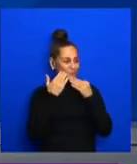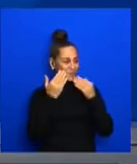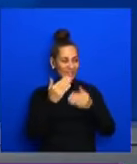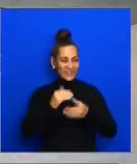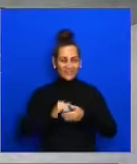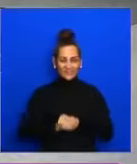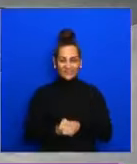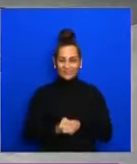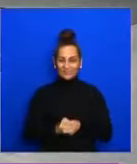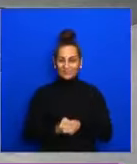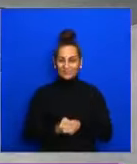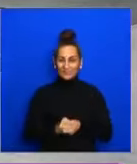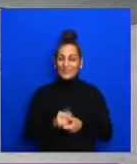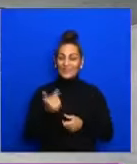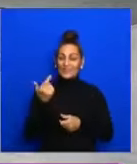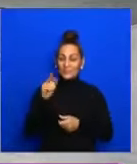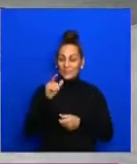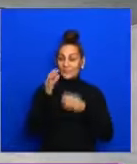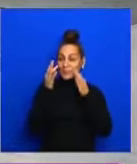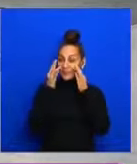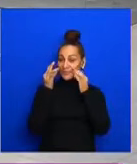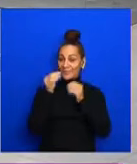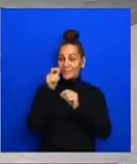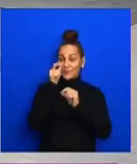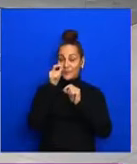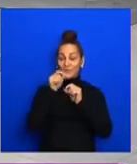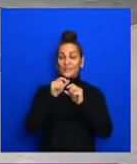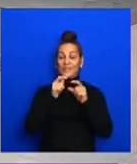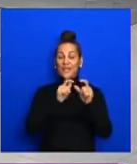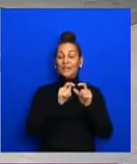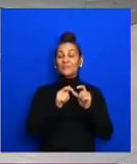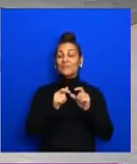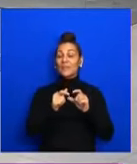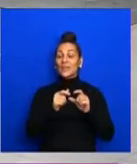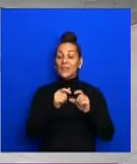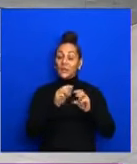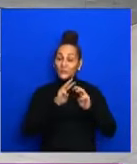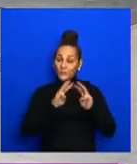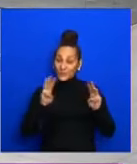confirmo. Obrigado. Após a apuração, você poderá saber de onde são as apostas